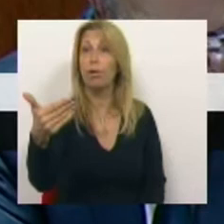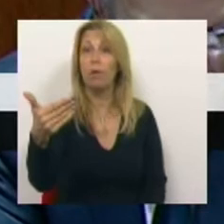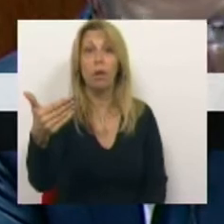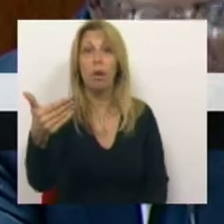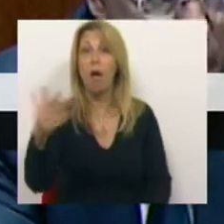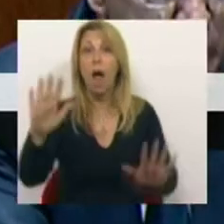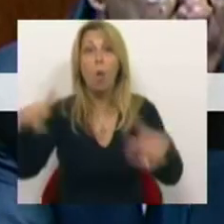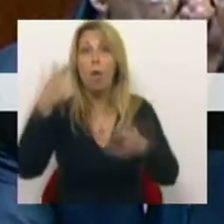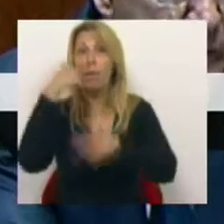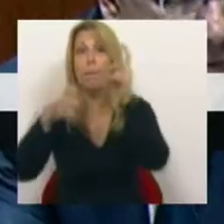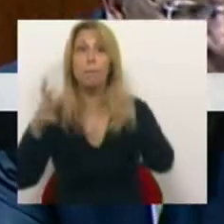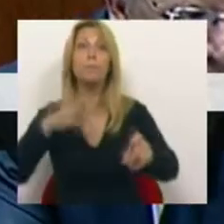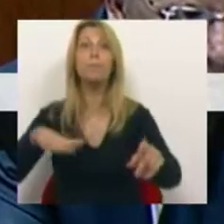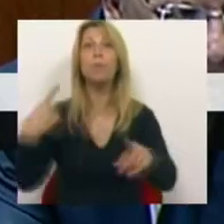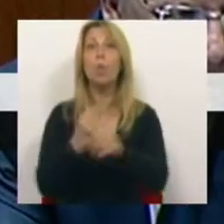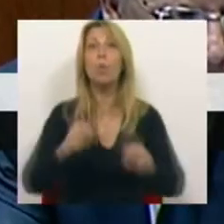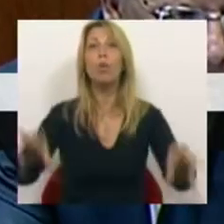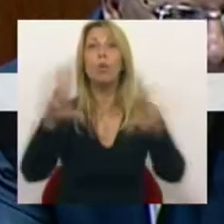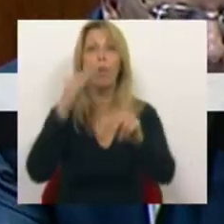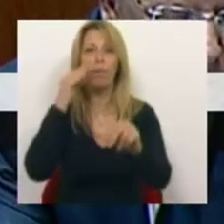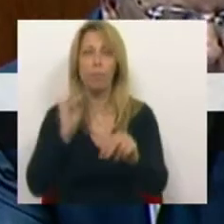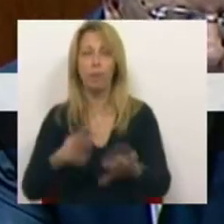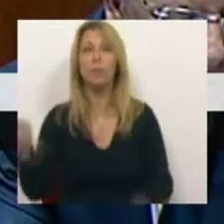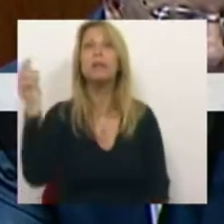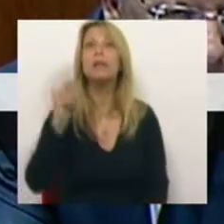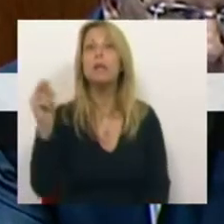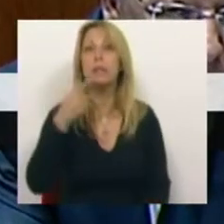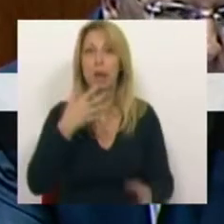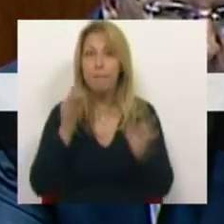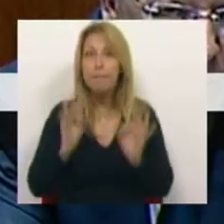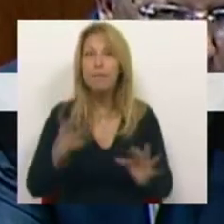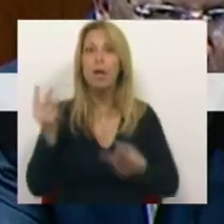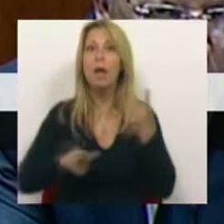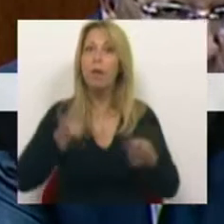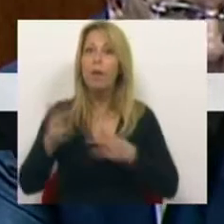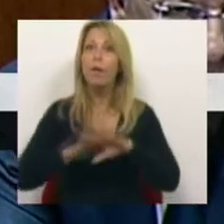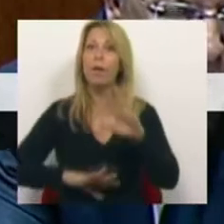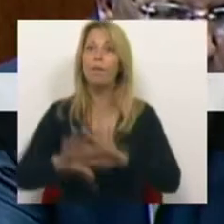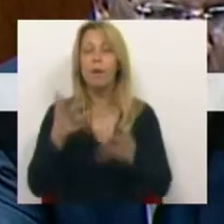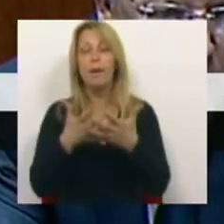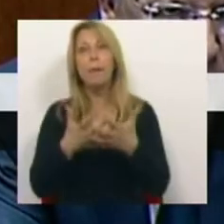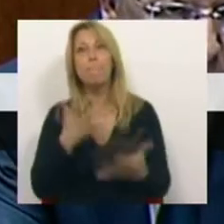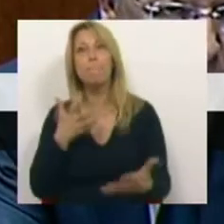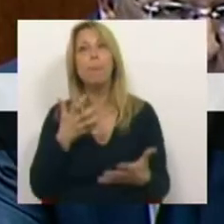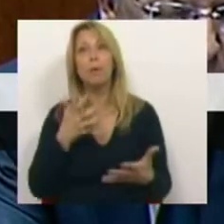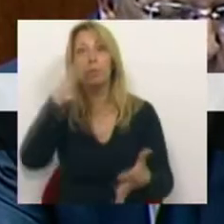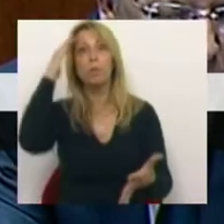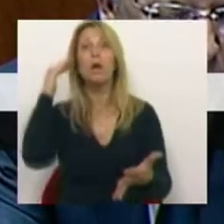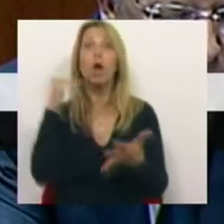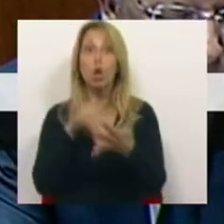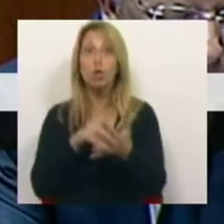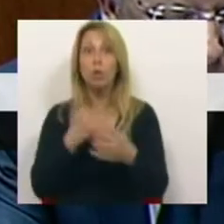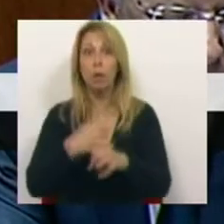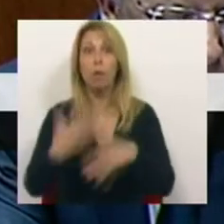comprador do novo banco. Terceiro lugar, que era necessário avaliar o impacto que o resultado da